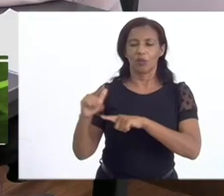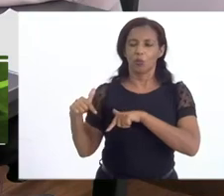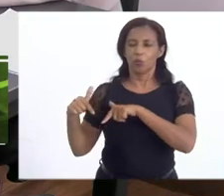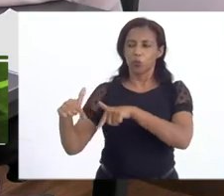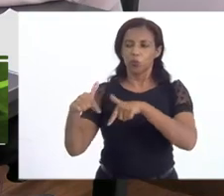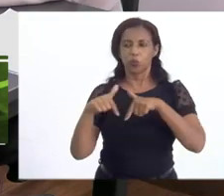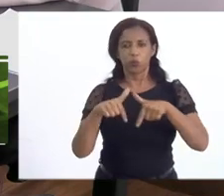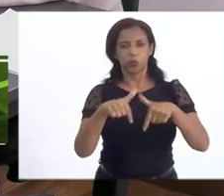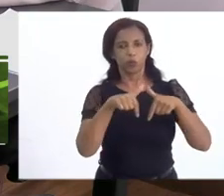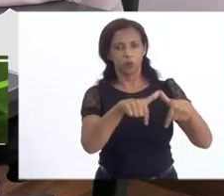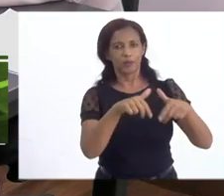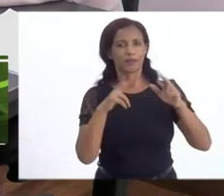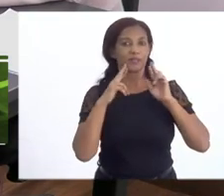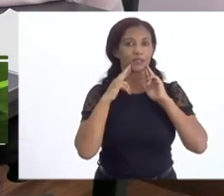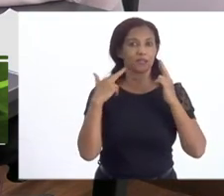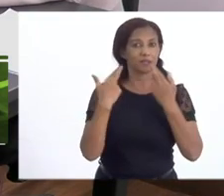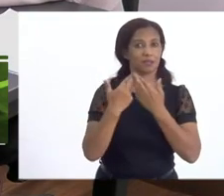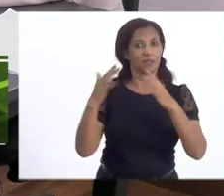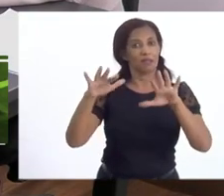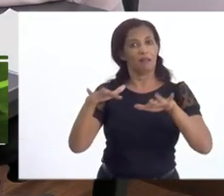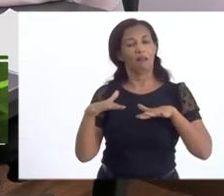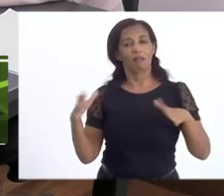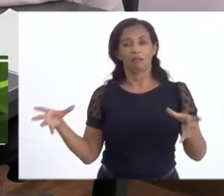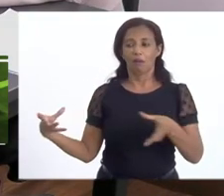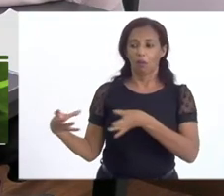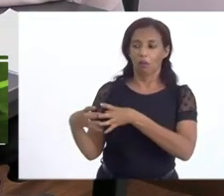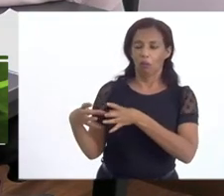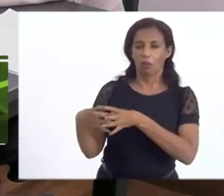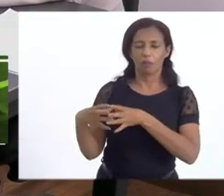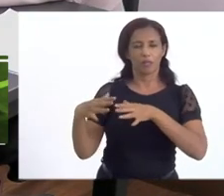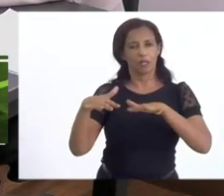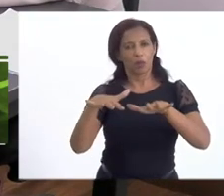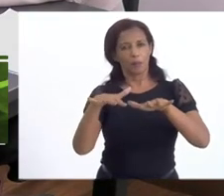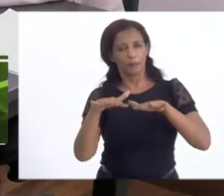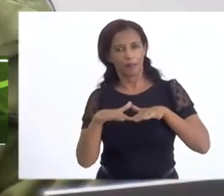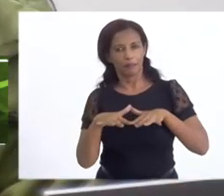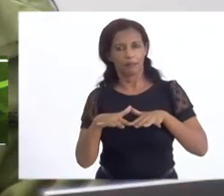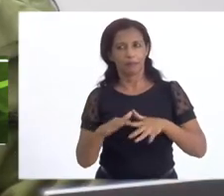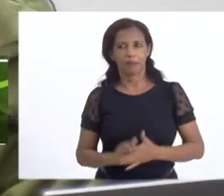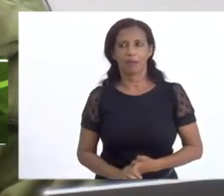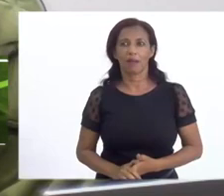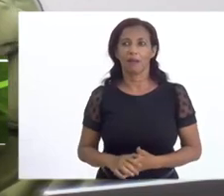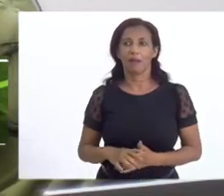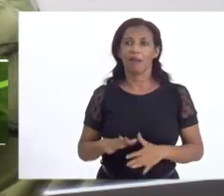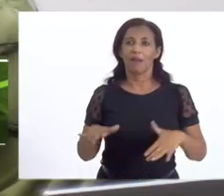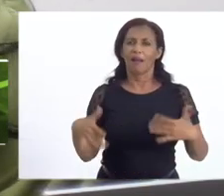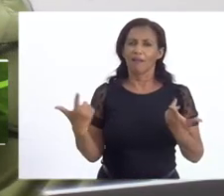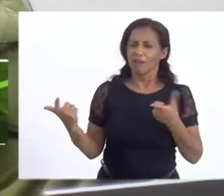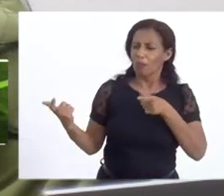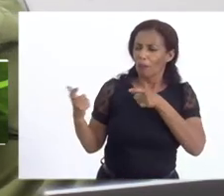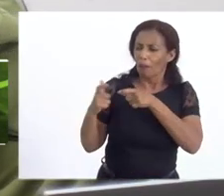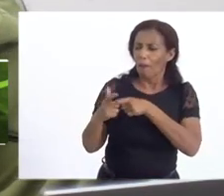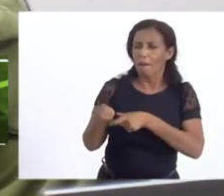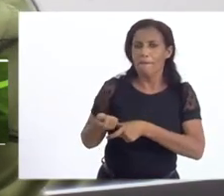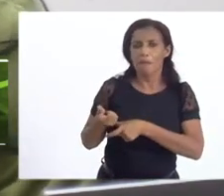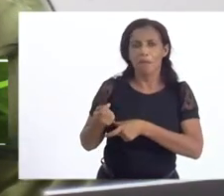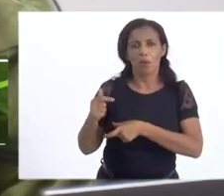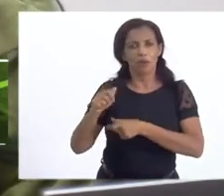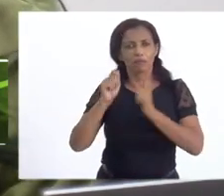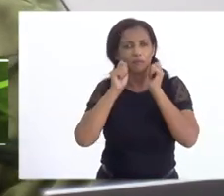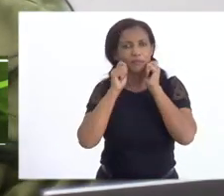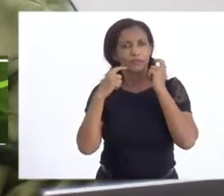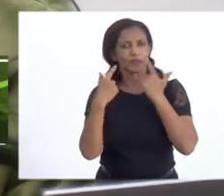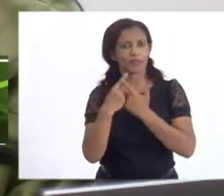atuações, seja nas audiências, na comissão, no plenário. Ainda somos minoria nessa casa,